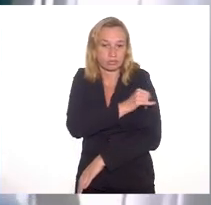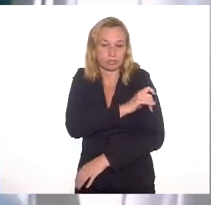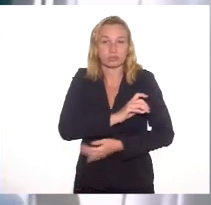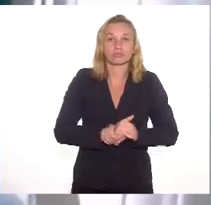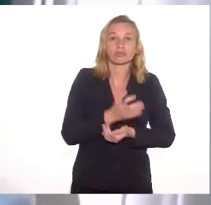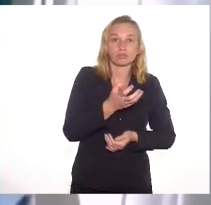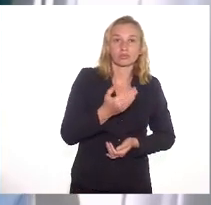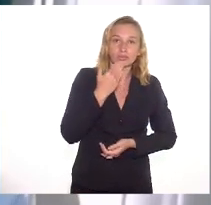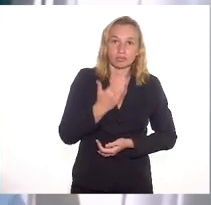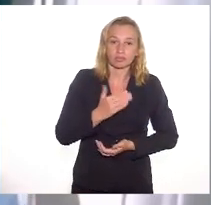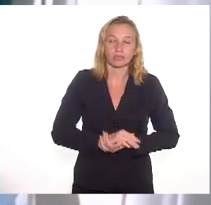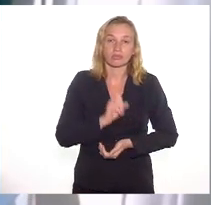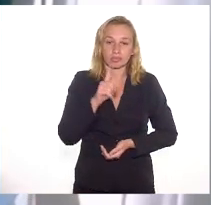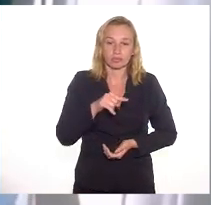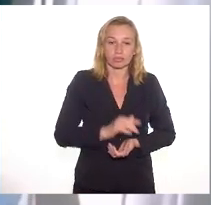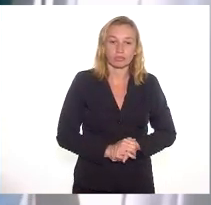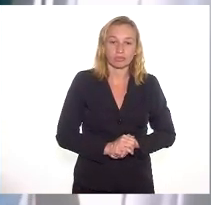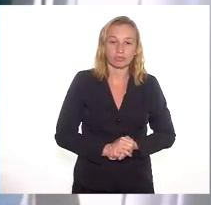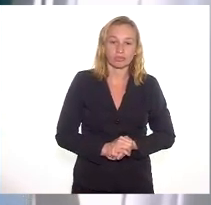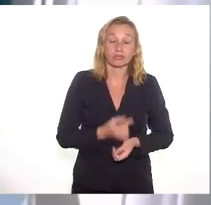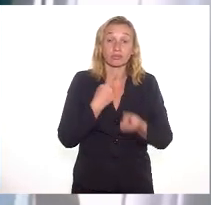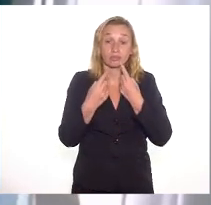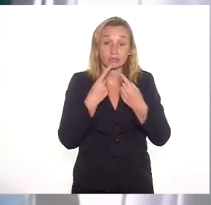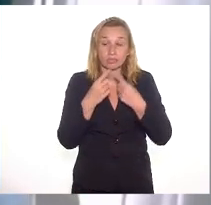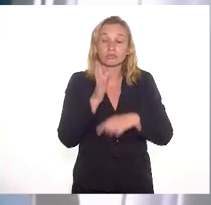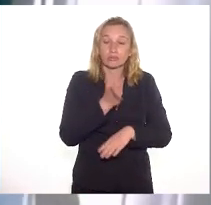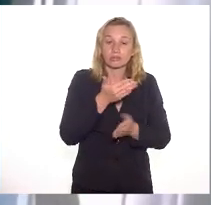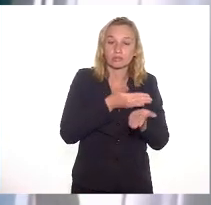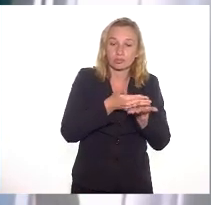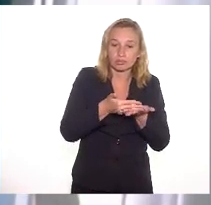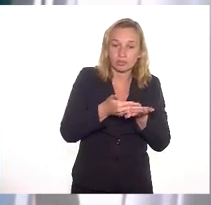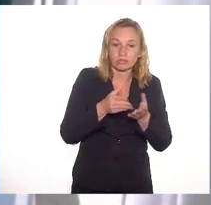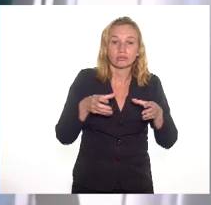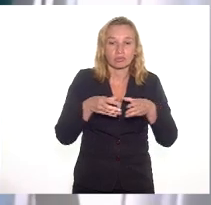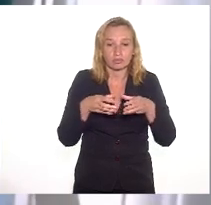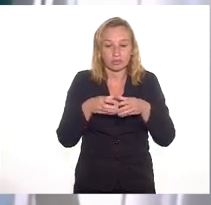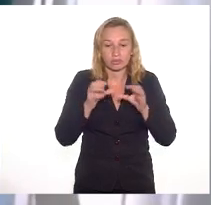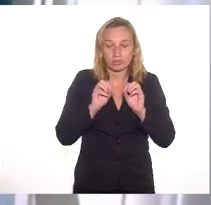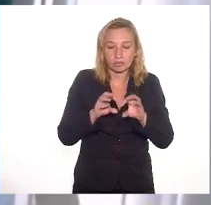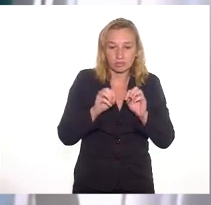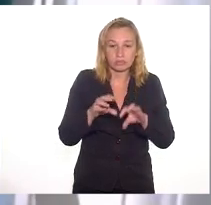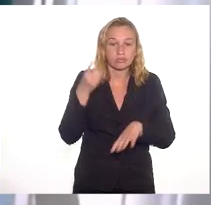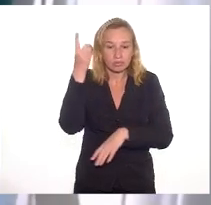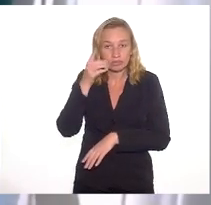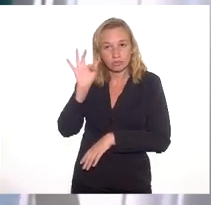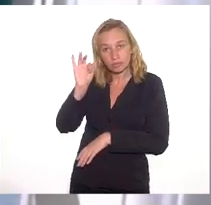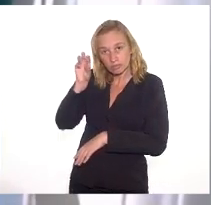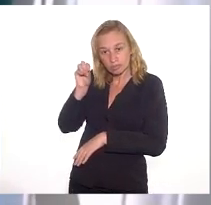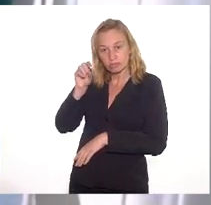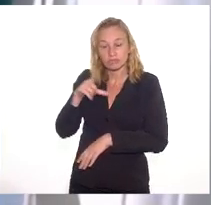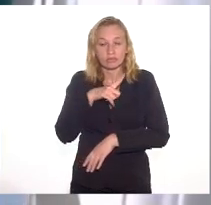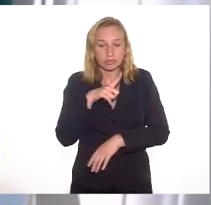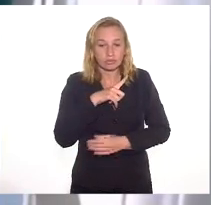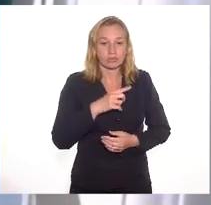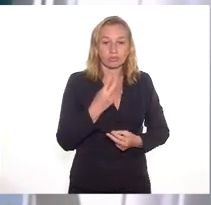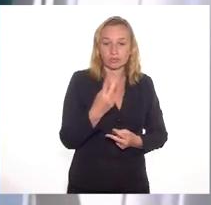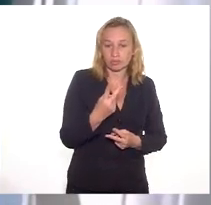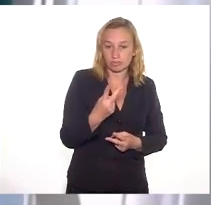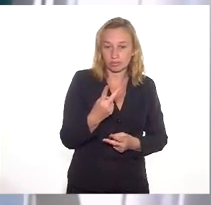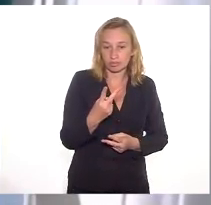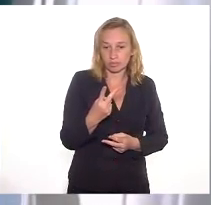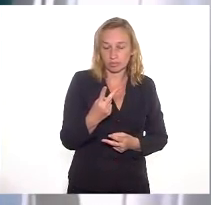que quero fazer tem a ver com a discussão que já foi iniciada pela Comissão de Educação, pelo deputado Flávio, porque existem dois